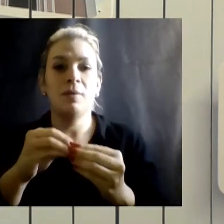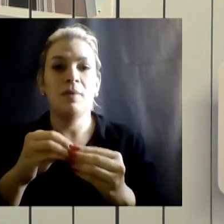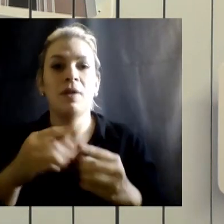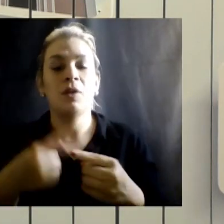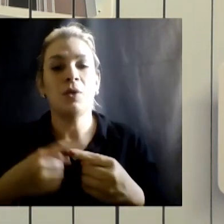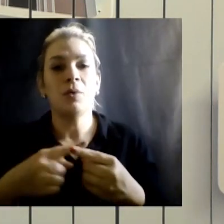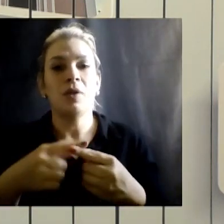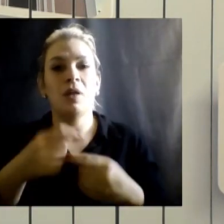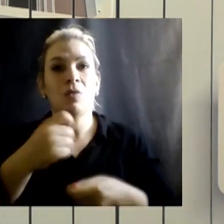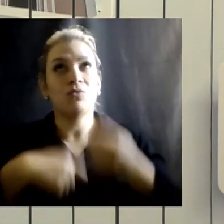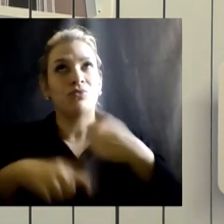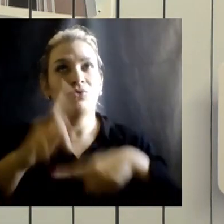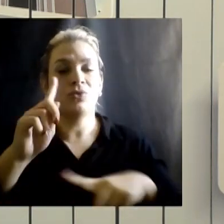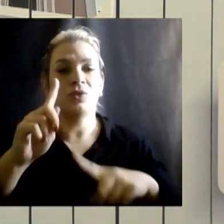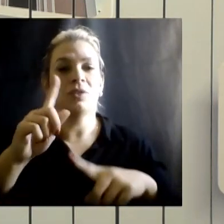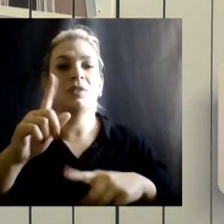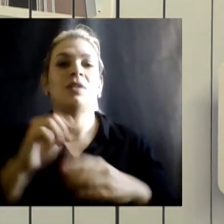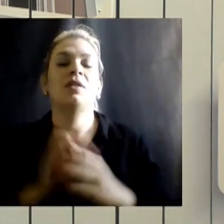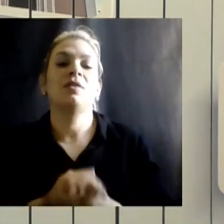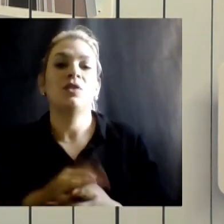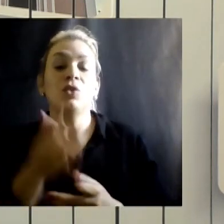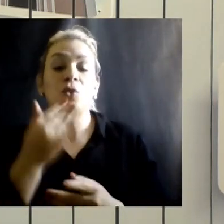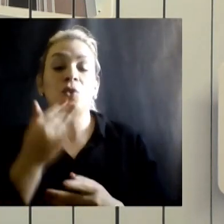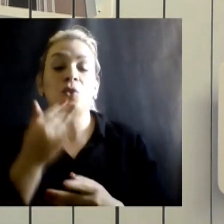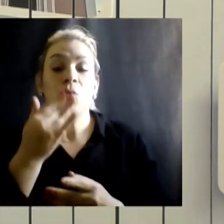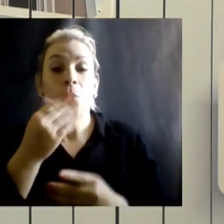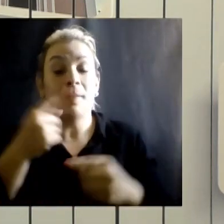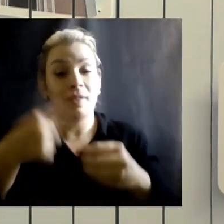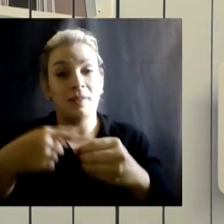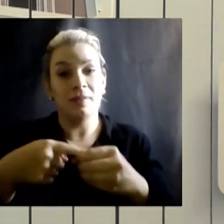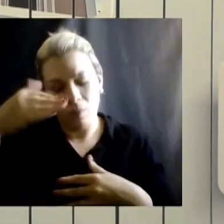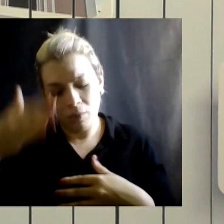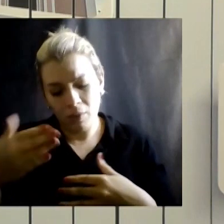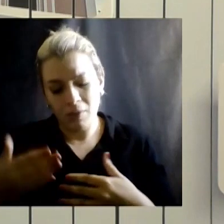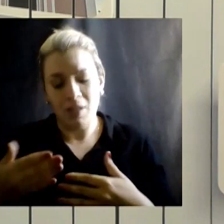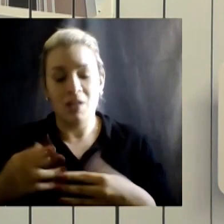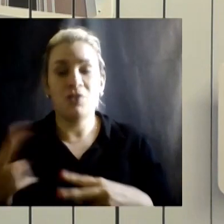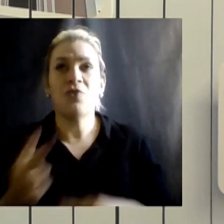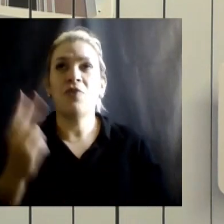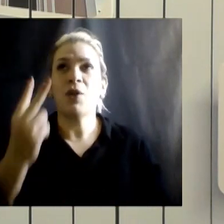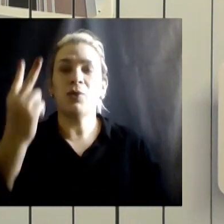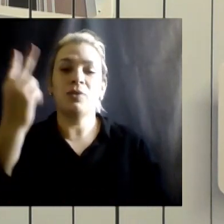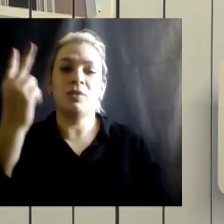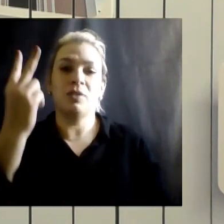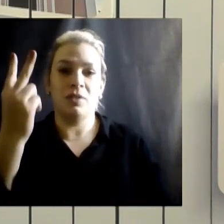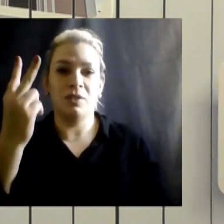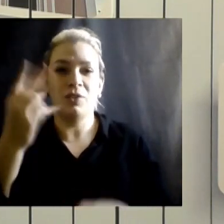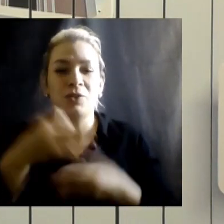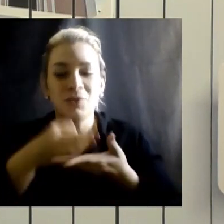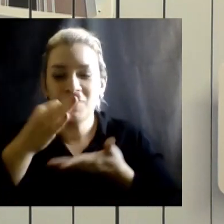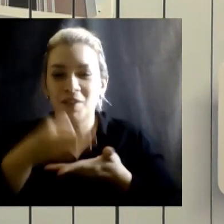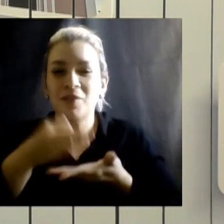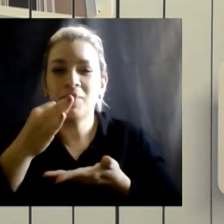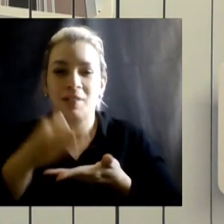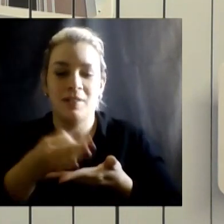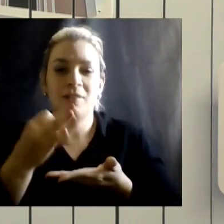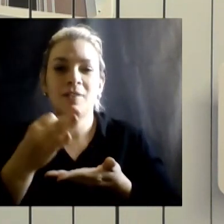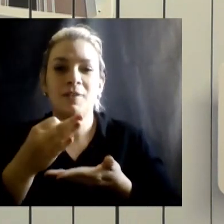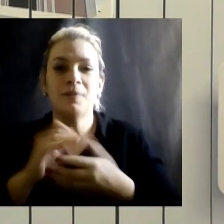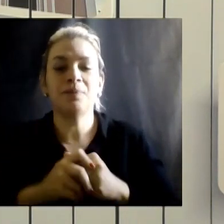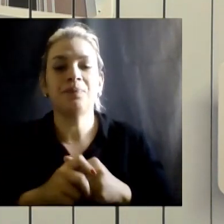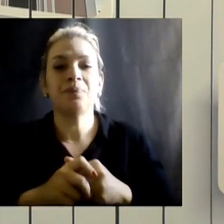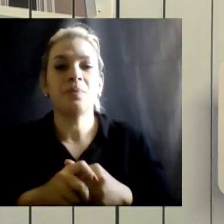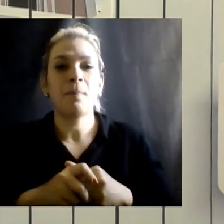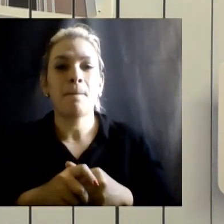da cidade. A homenagem destacou a valorização dos cafés especiais e o fortalecimento da